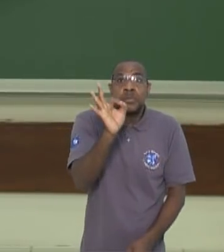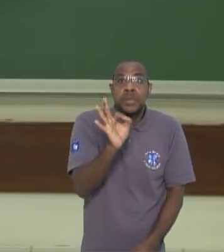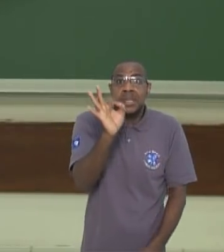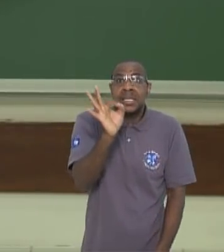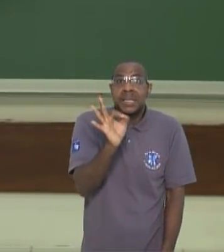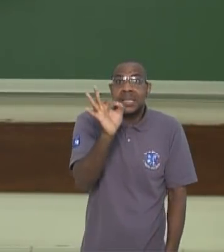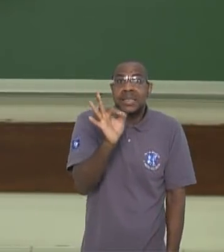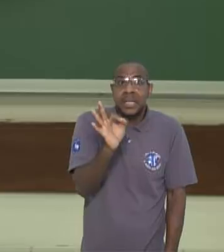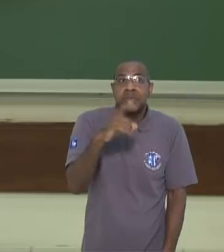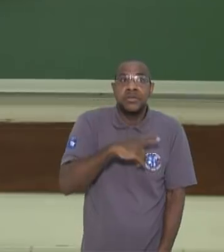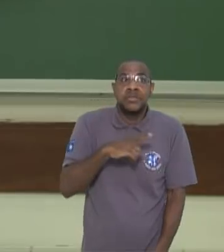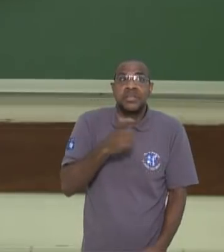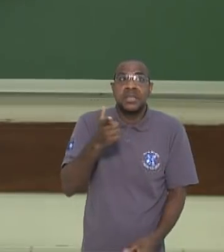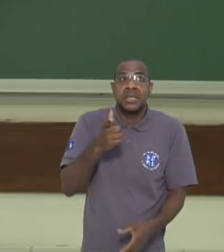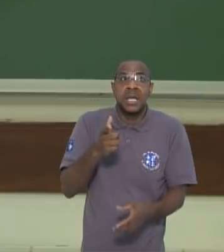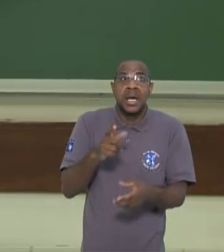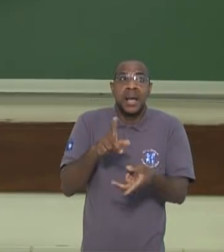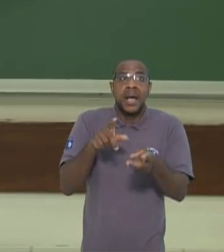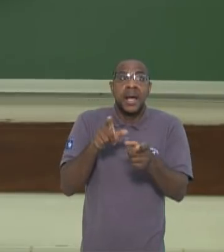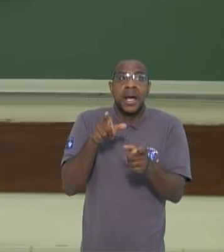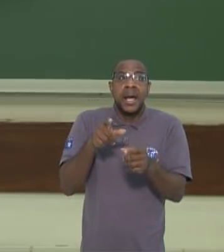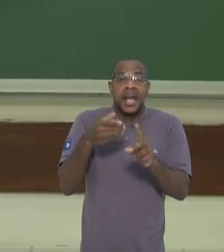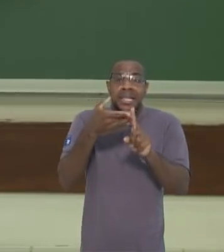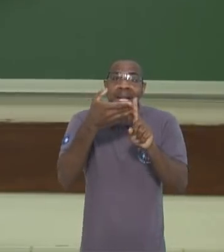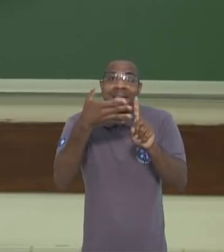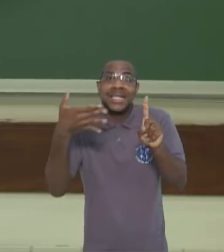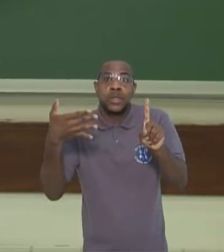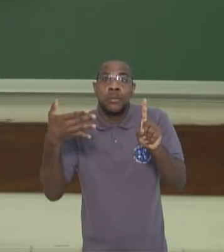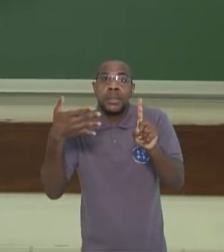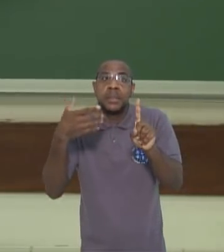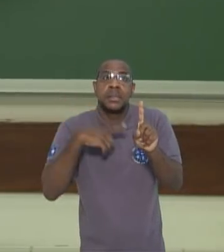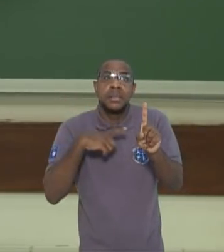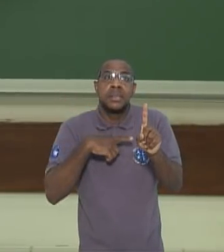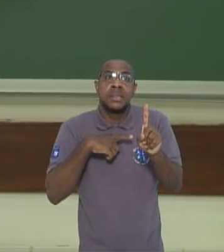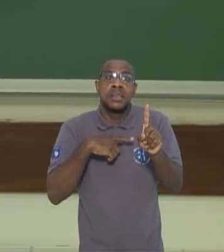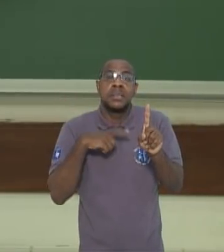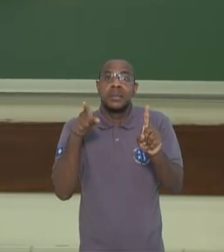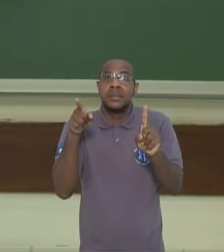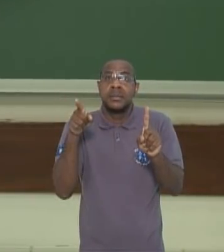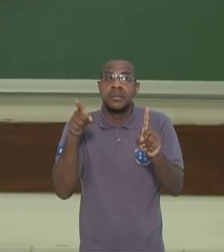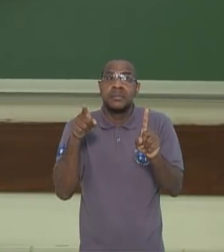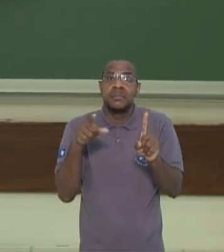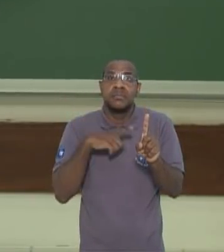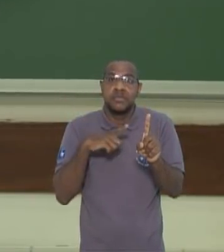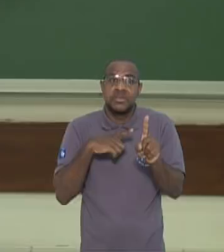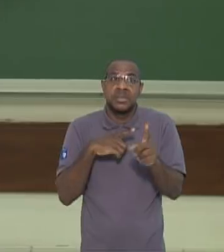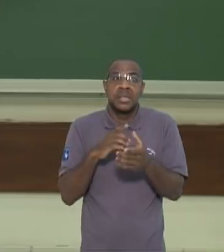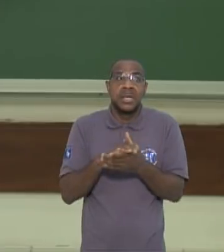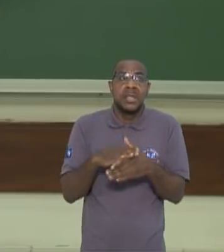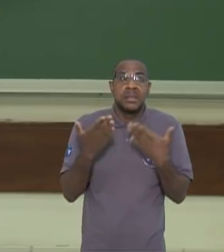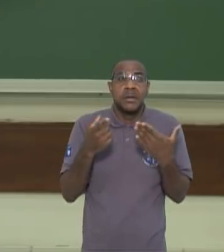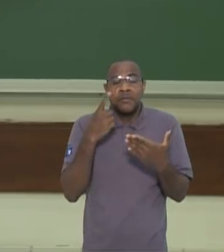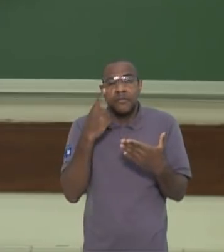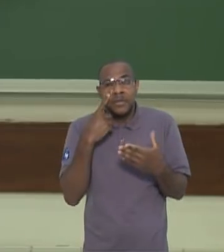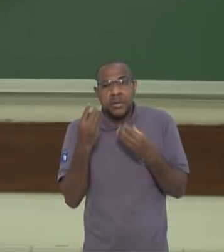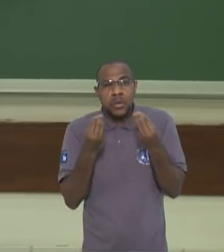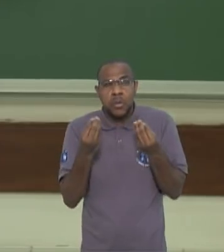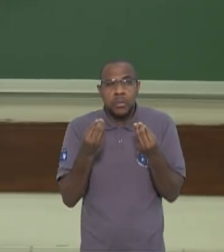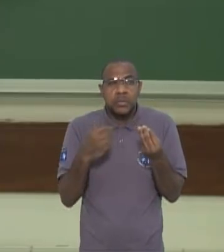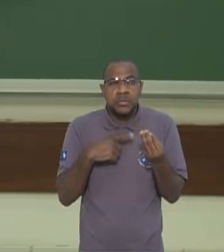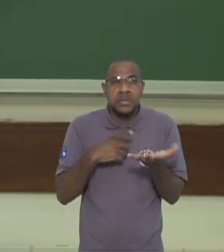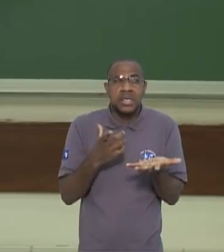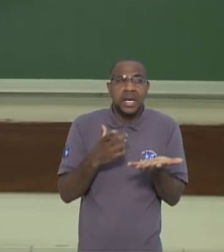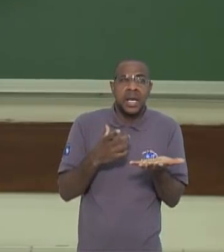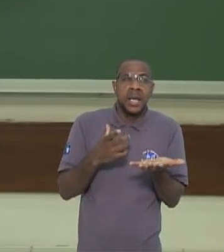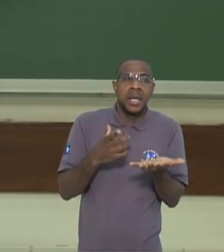algo que apontava alguma coisa. Então, eles começaram a pesquisar para ver se, de repente, esse supermacho aqui, ele produzindo mais testosterona, ele era mais violento,